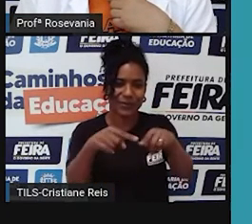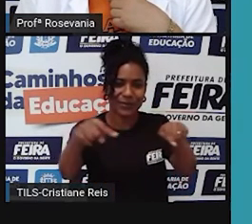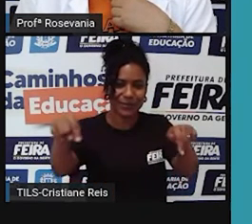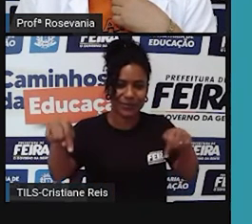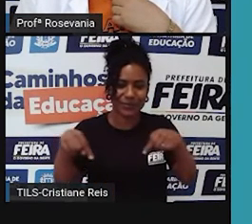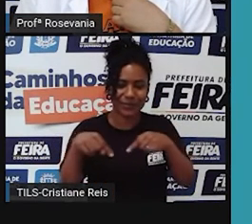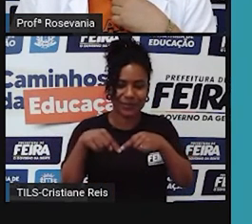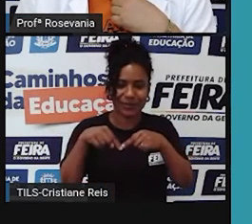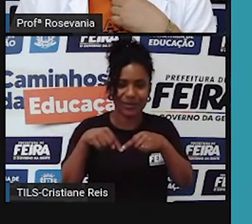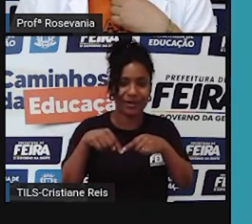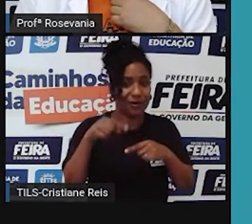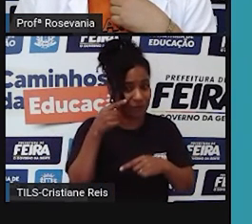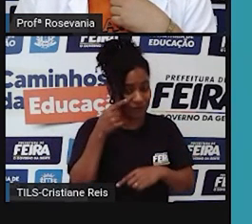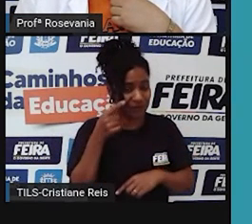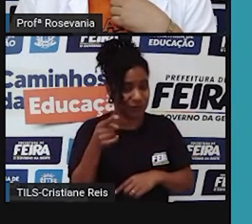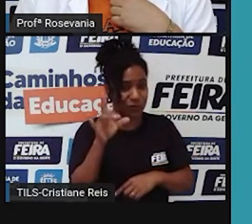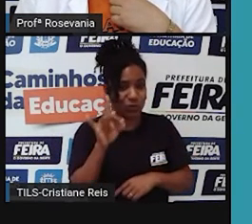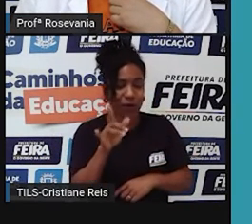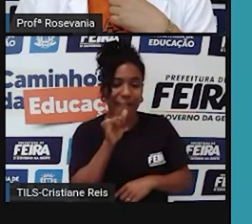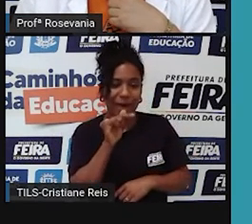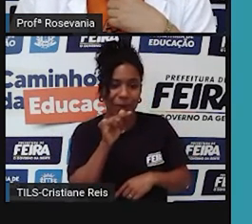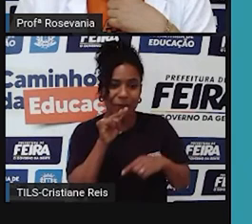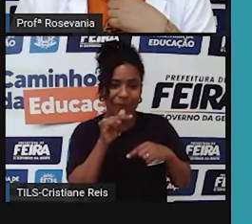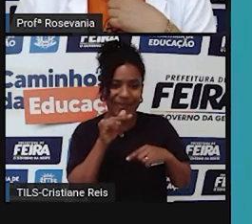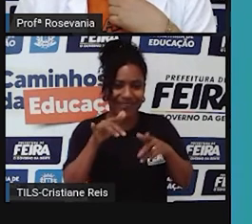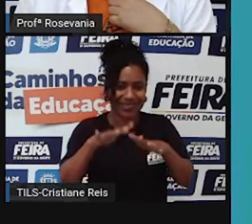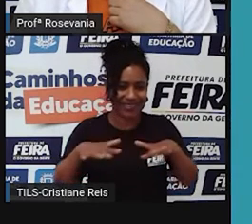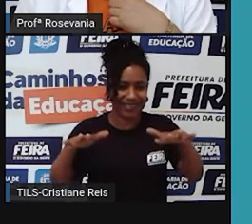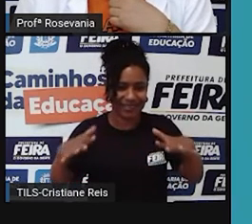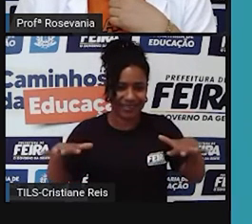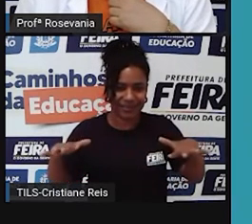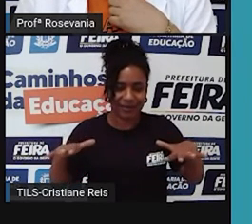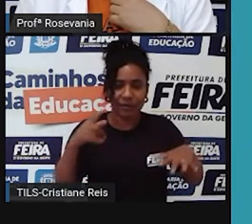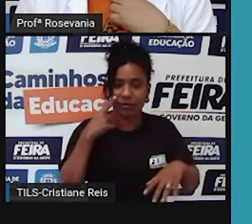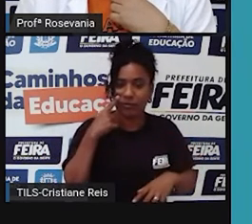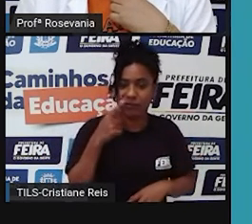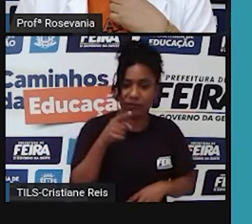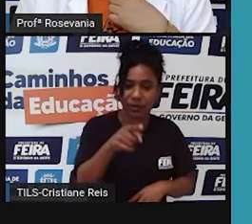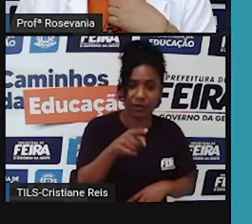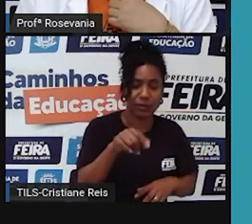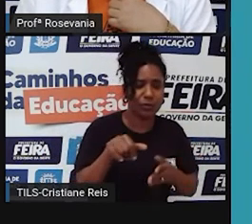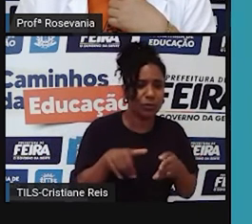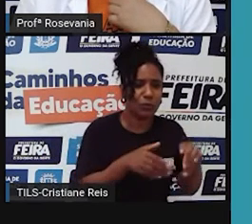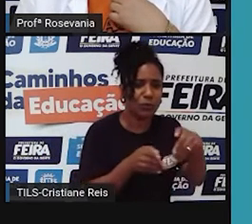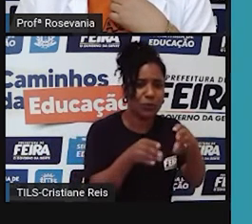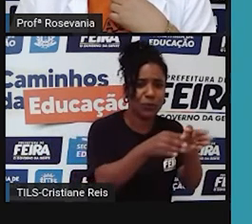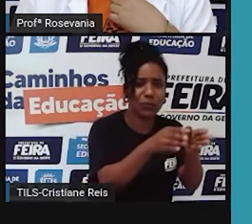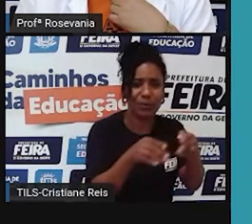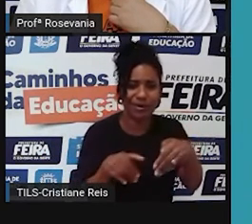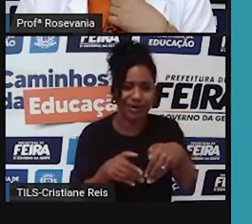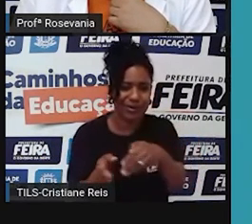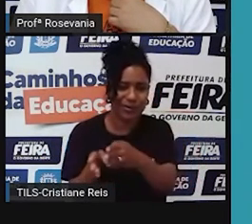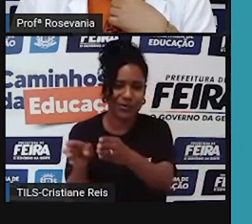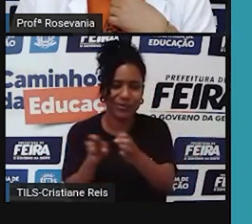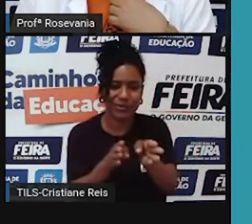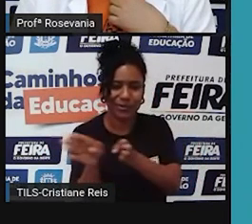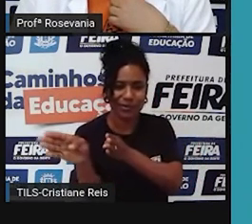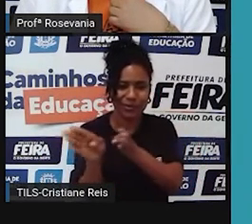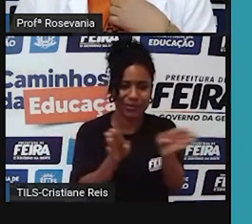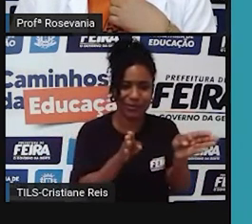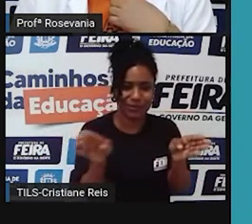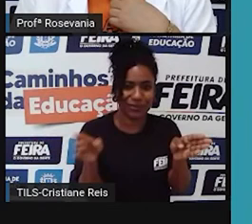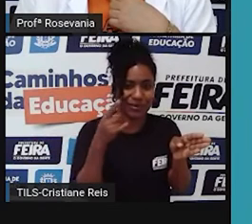só vejo a área da lagoa. Aqui eu já começo a ver a divisão até dos rios que tem, de algumas vias e